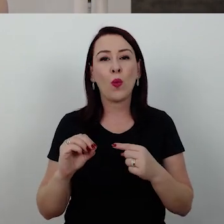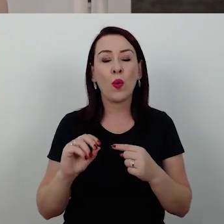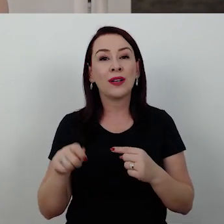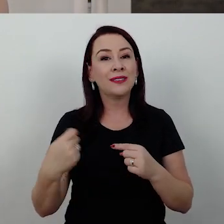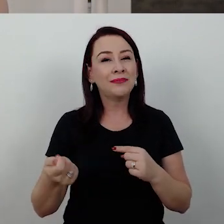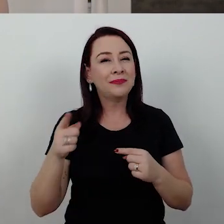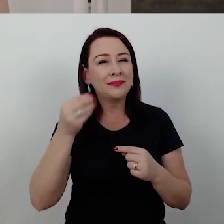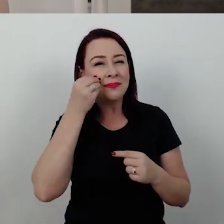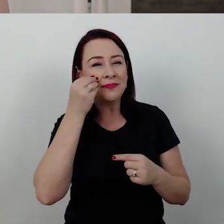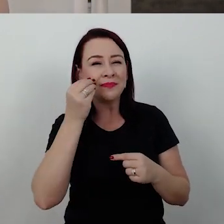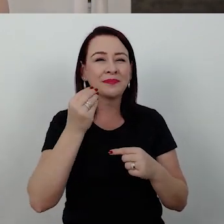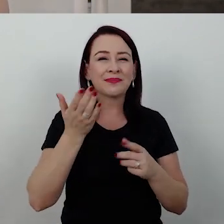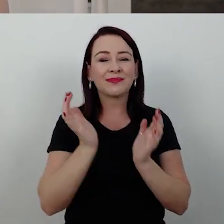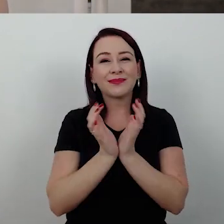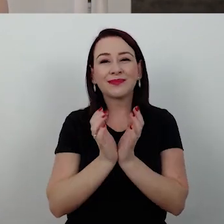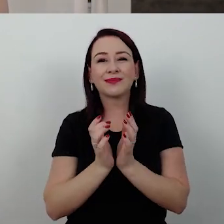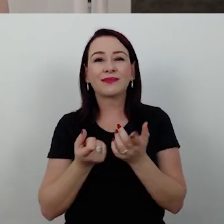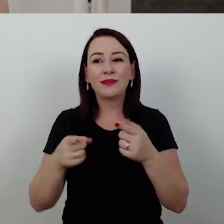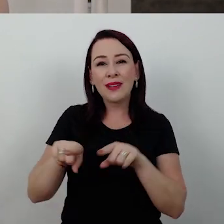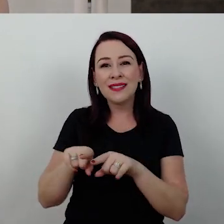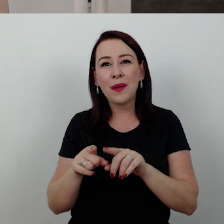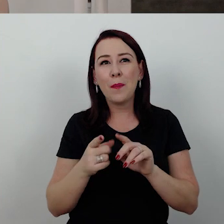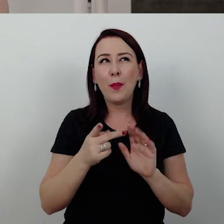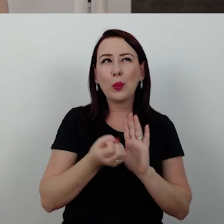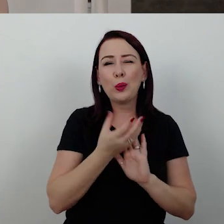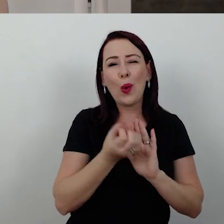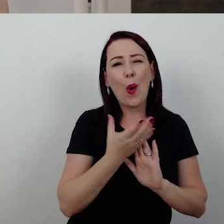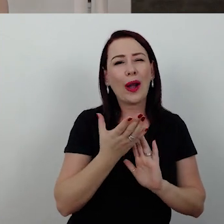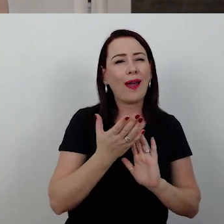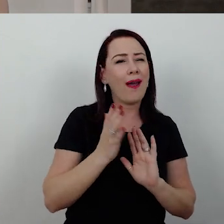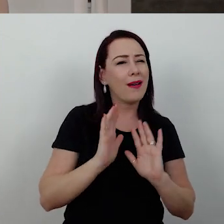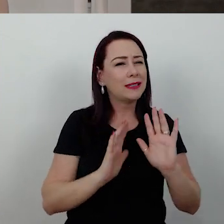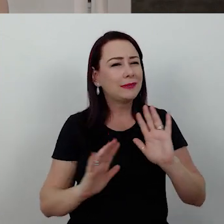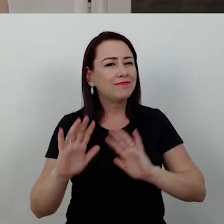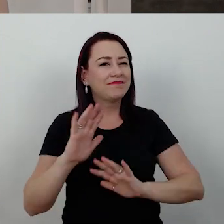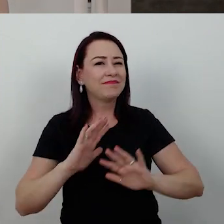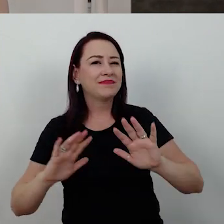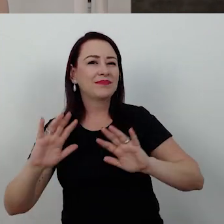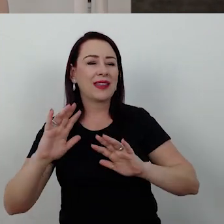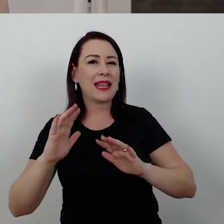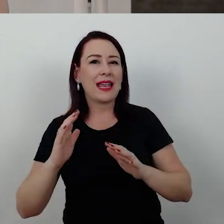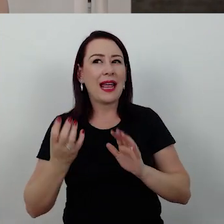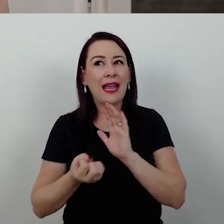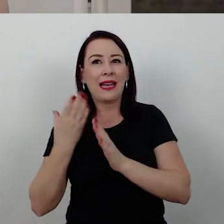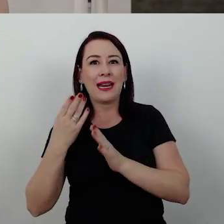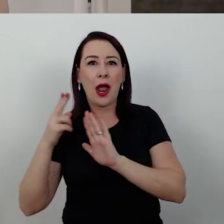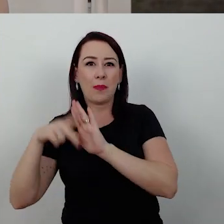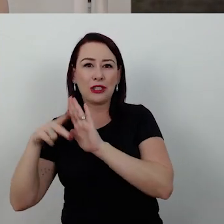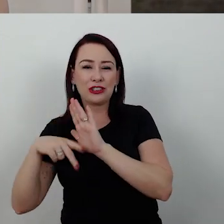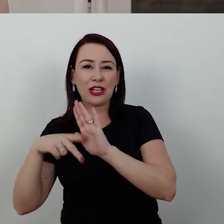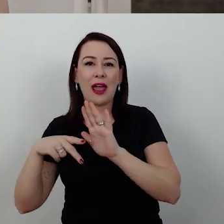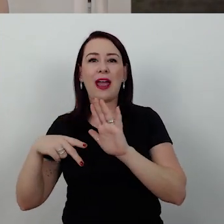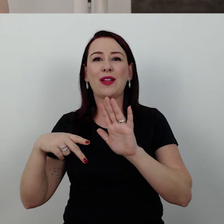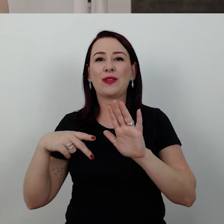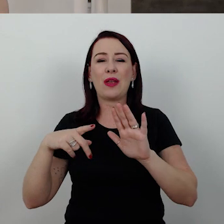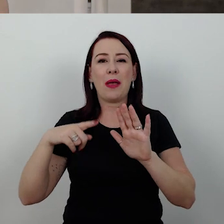aquela tentativa de filme commission, tentativa de uma produtora, tentativa de criar projetos